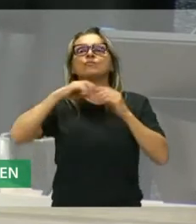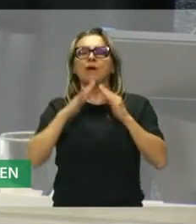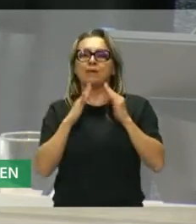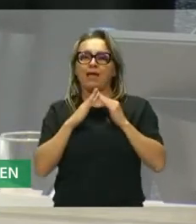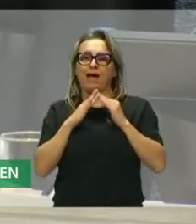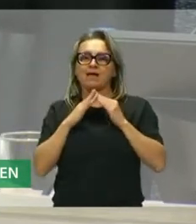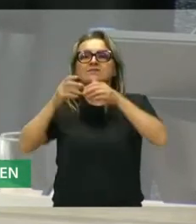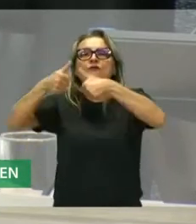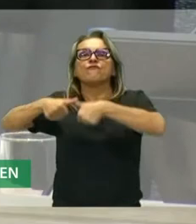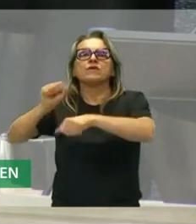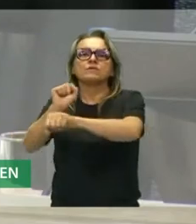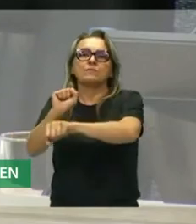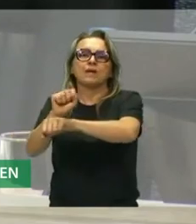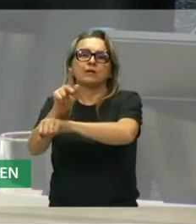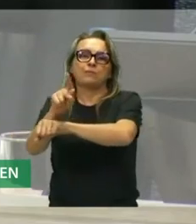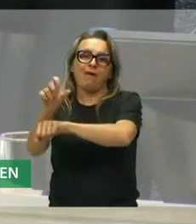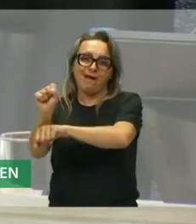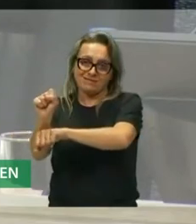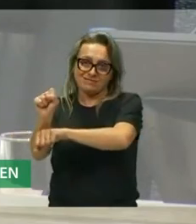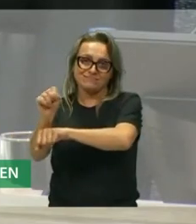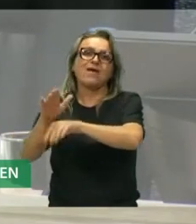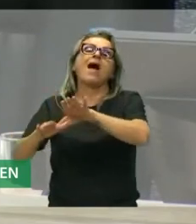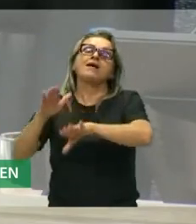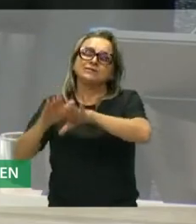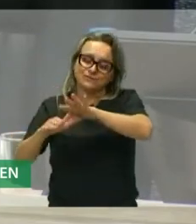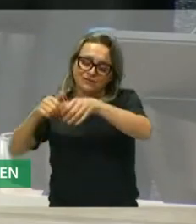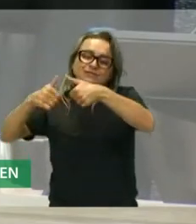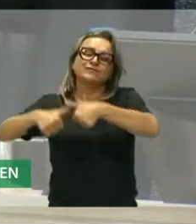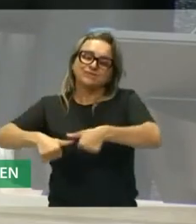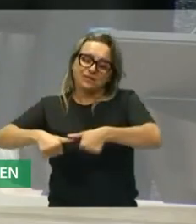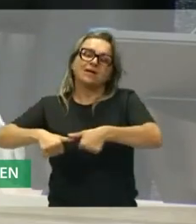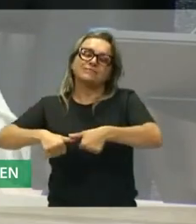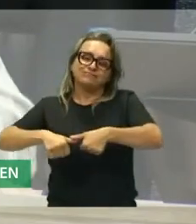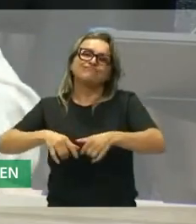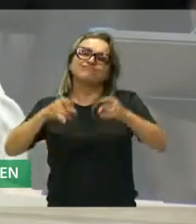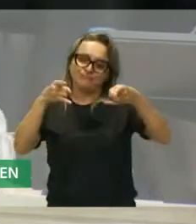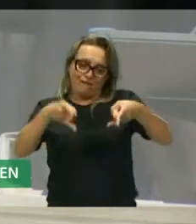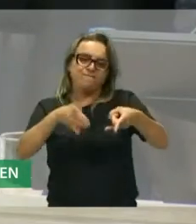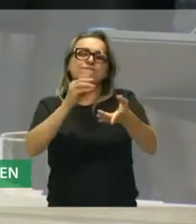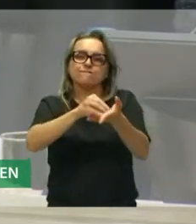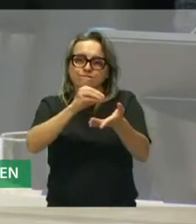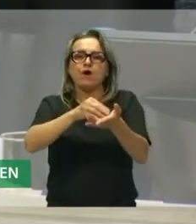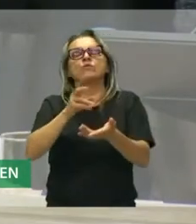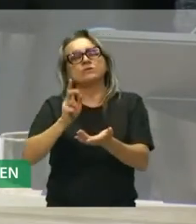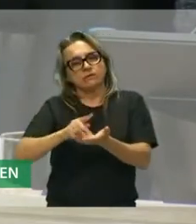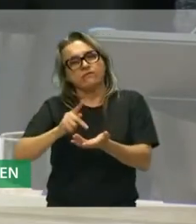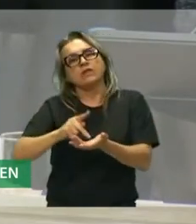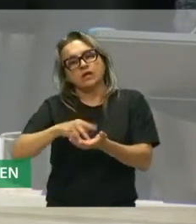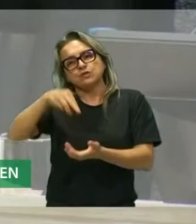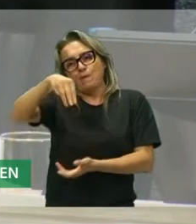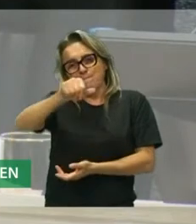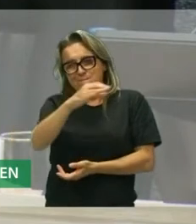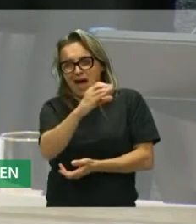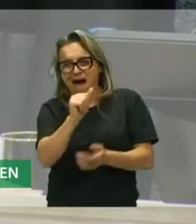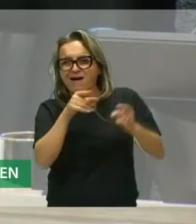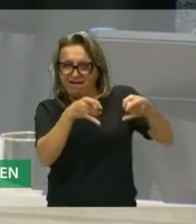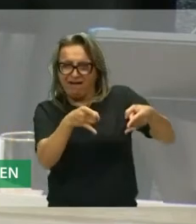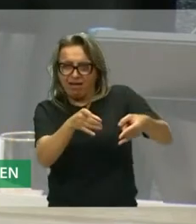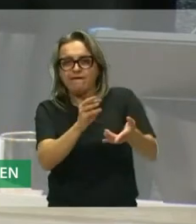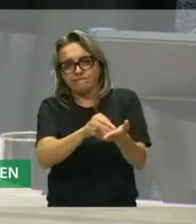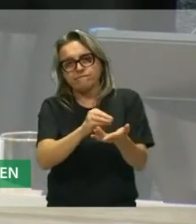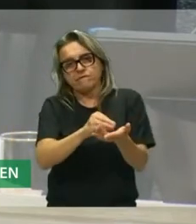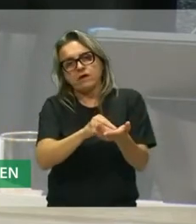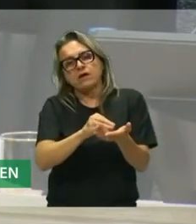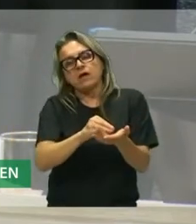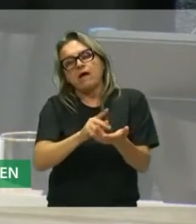PS. Então, algumas vezes, nós ficamos mesmo com macas. Já fizemos um pedido, né? Os vereadores estão